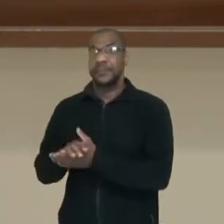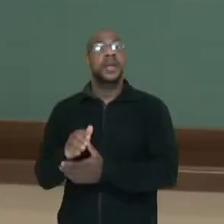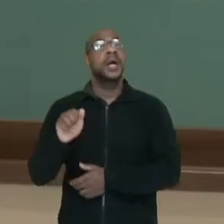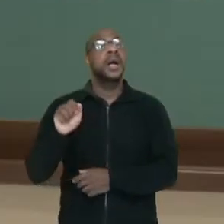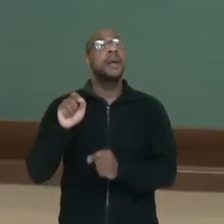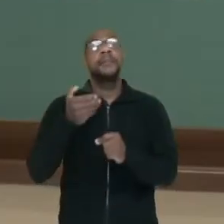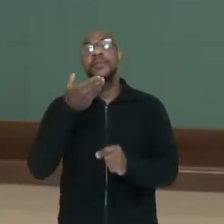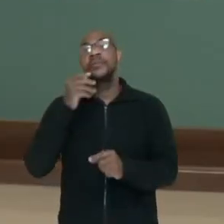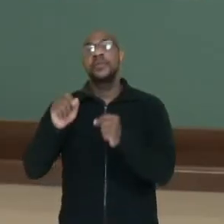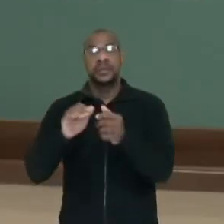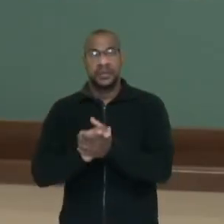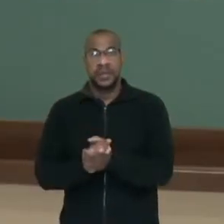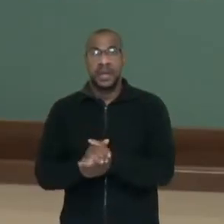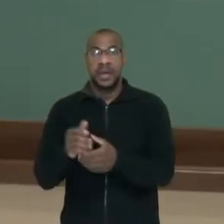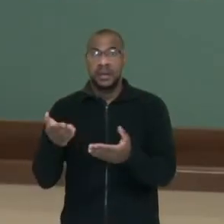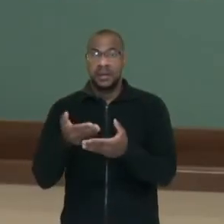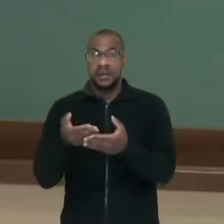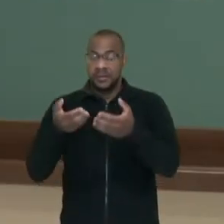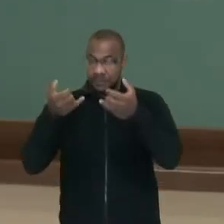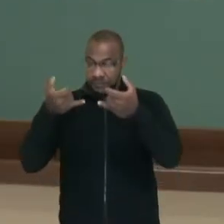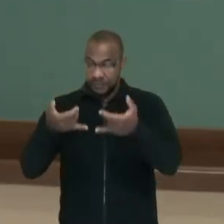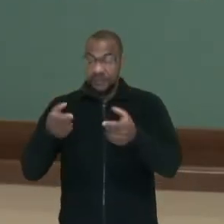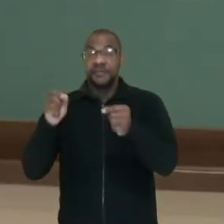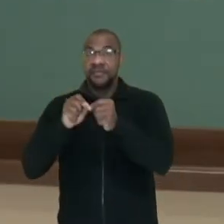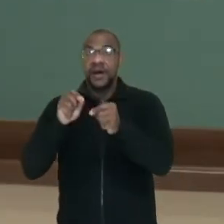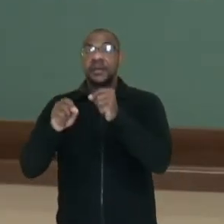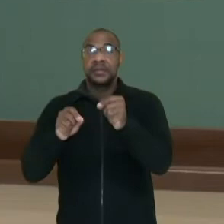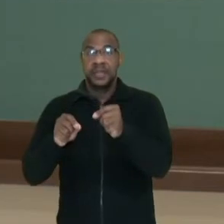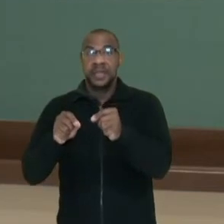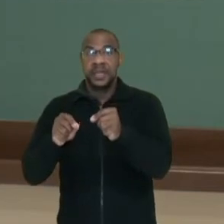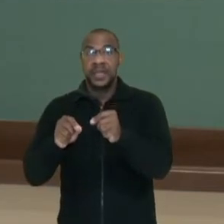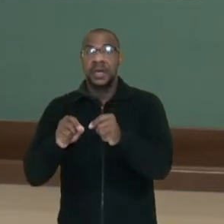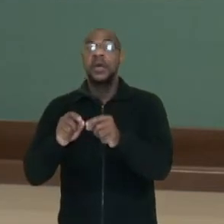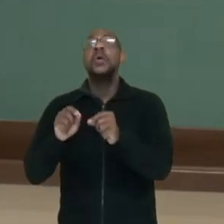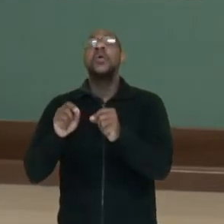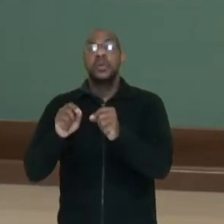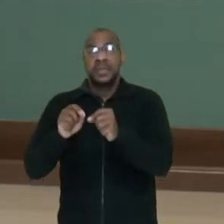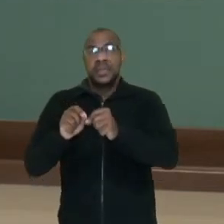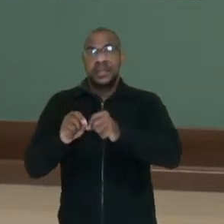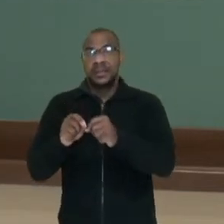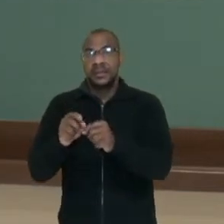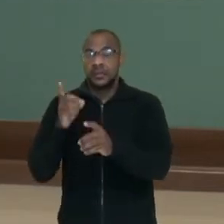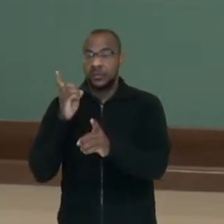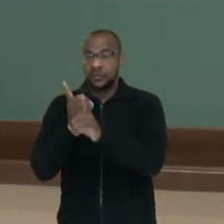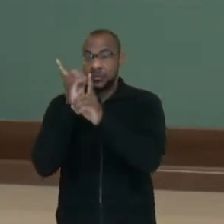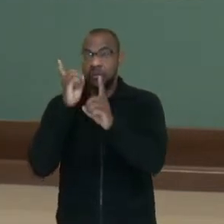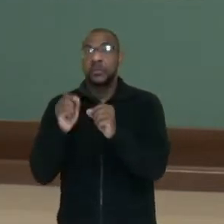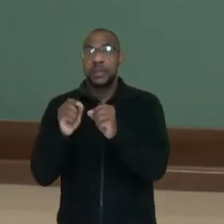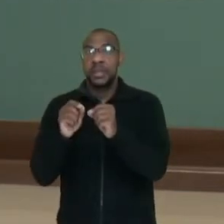pedia? Determine a medida do ângulo central, ok, de um octógono regular.